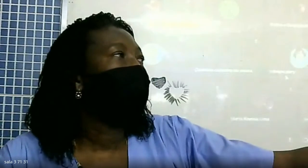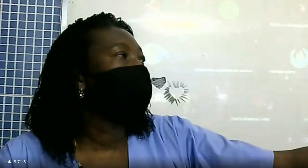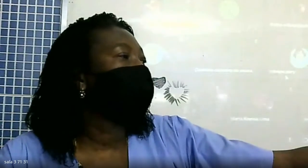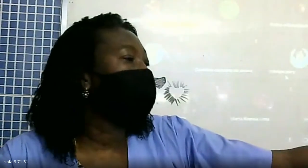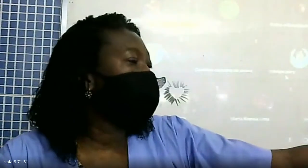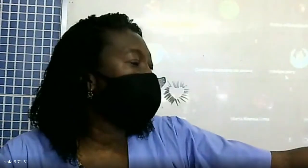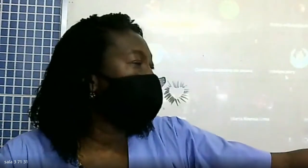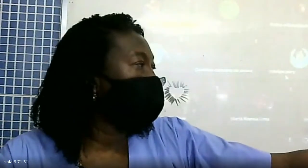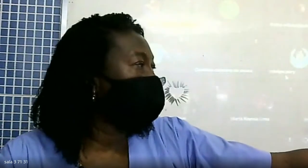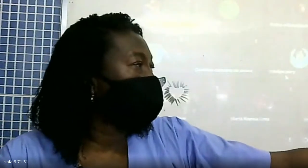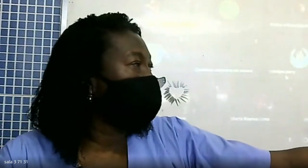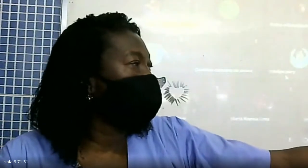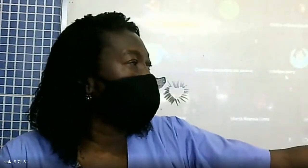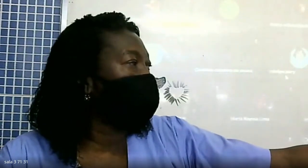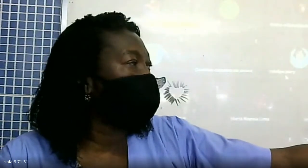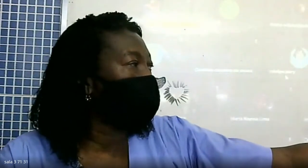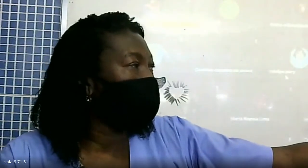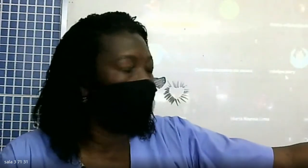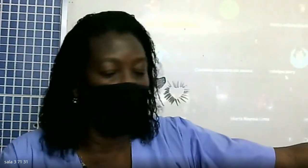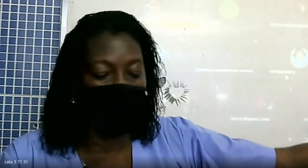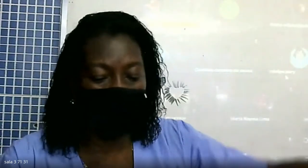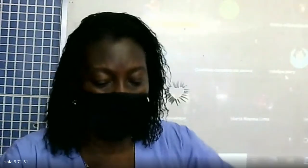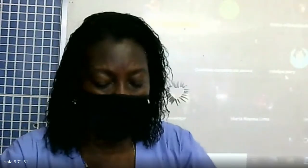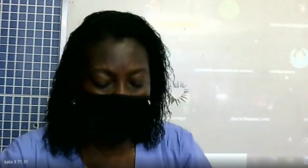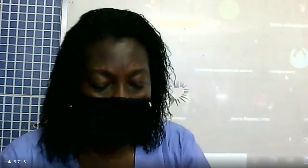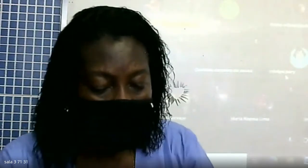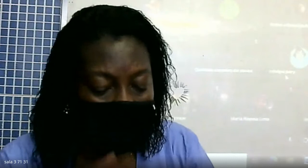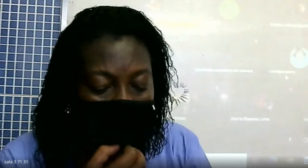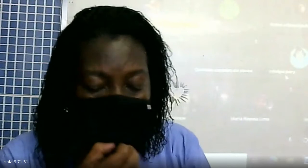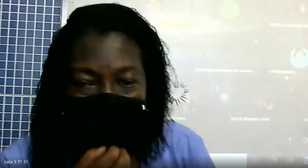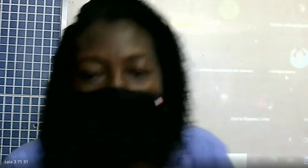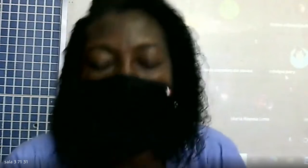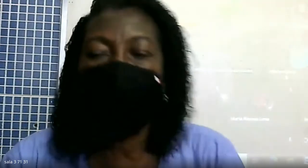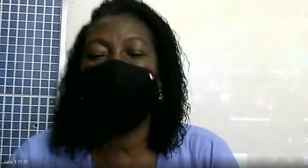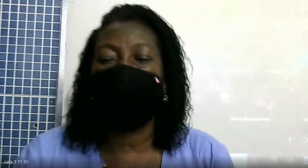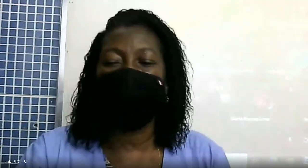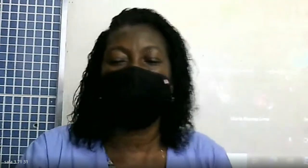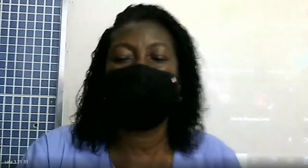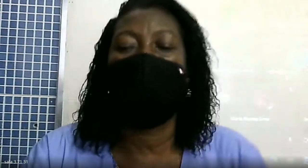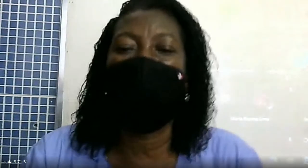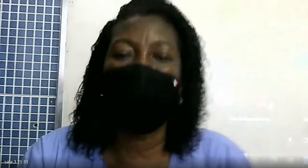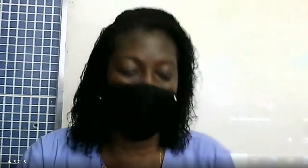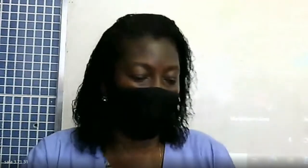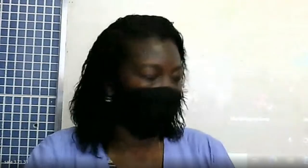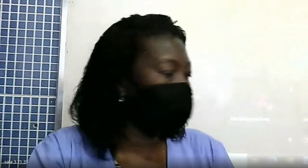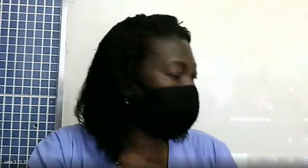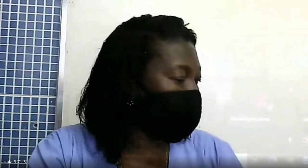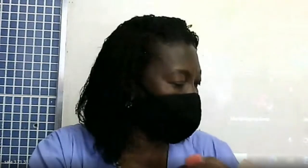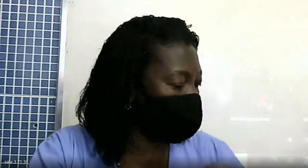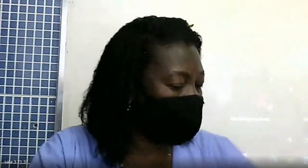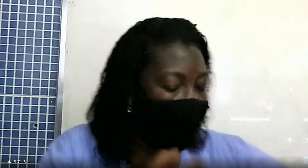consigo. Entrega para mim, minha linda, por favor, uma folhinha para cada um. Aí vocês vão fazendo esse trabalho aí